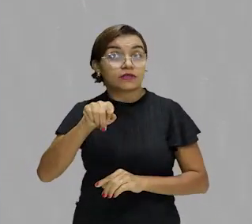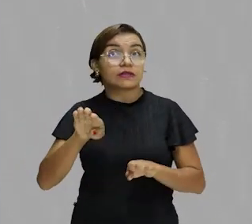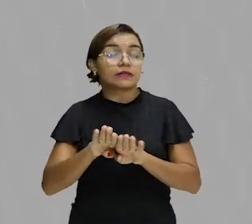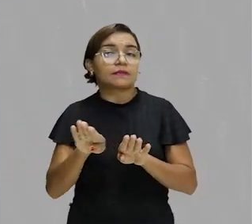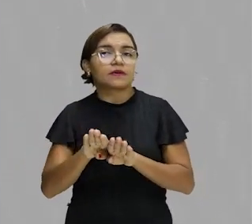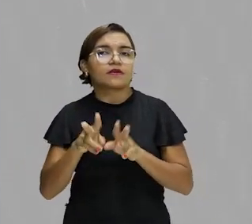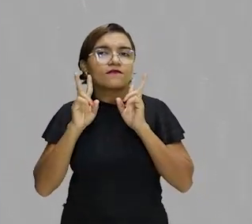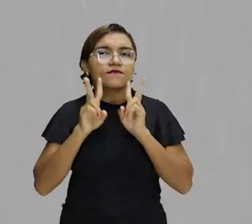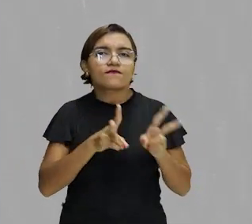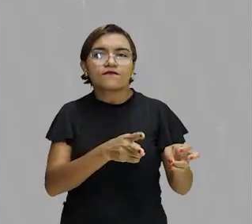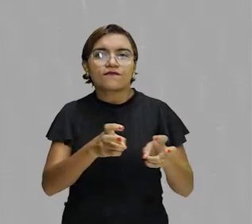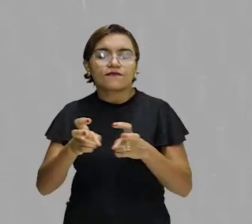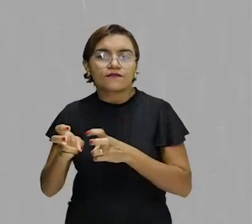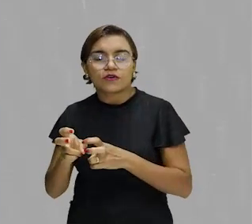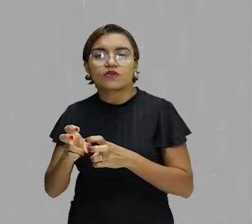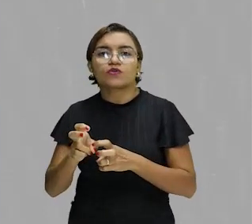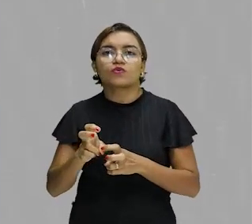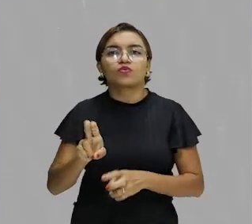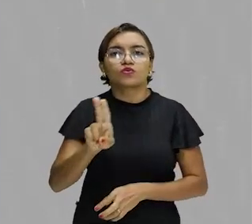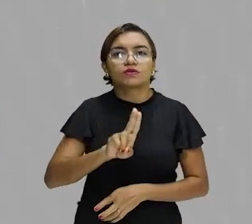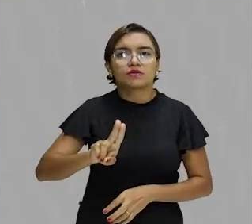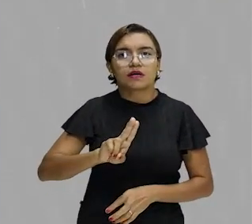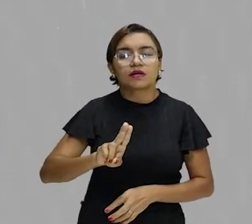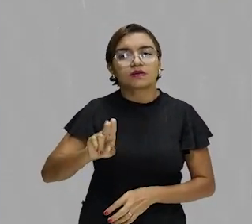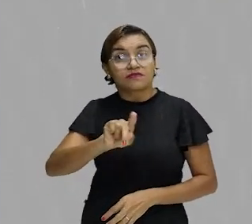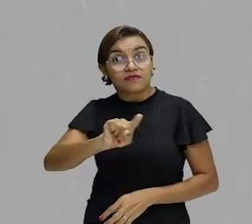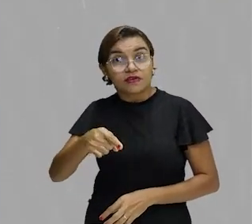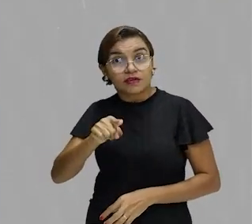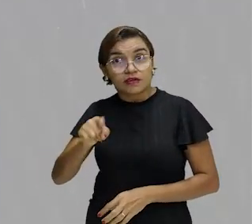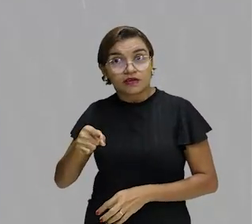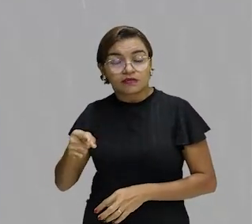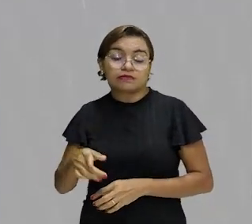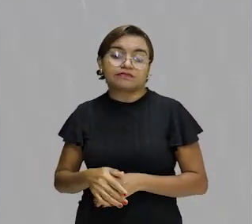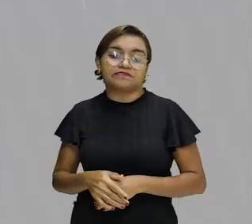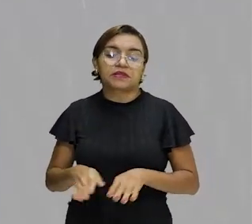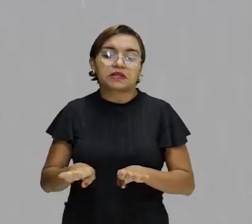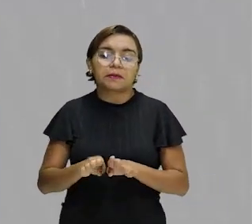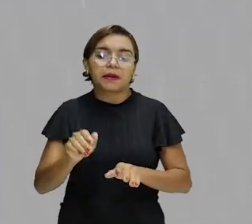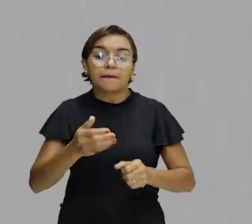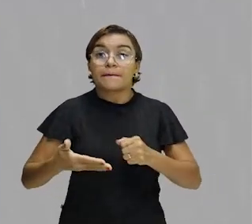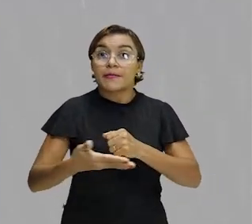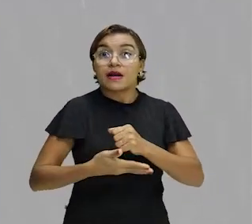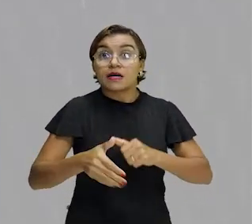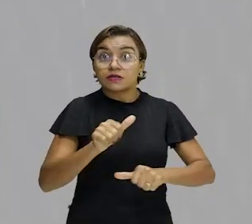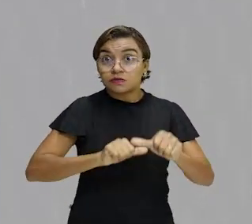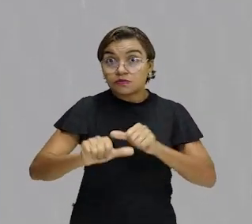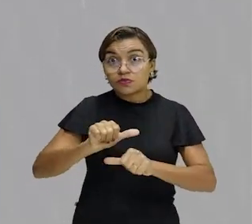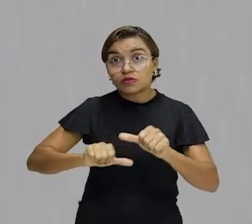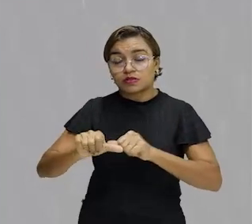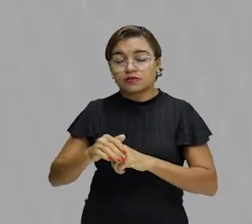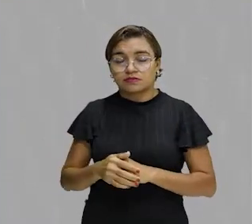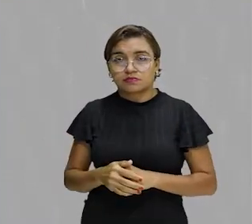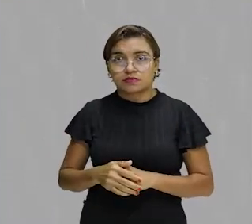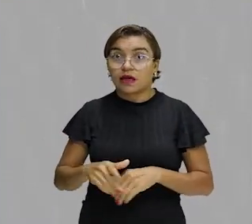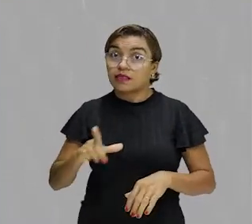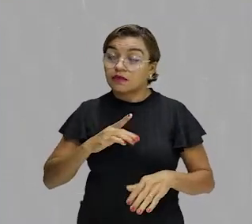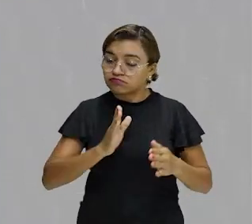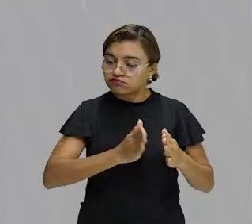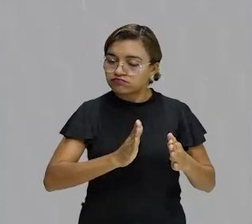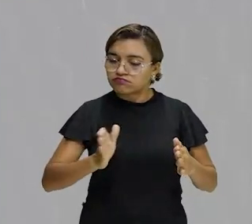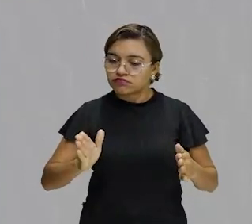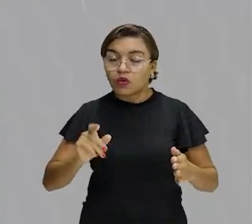y, para todo y pertencente ao B. Gente, repito, calma,